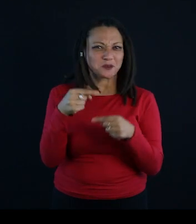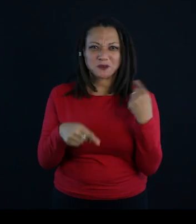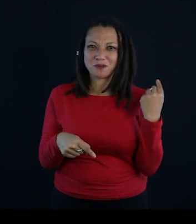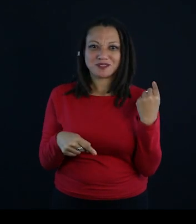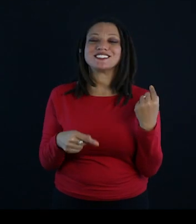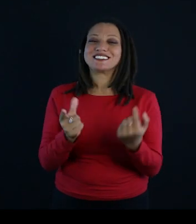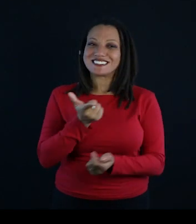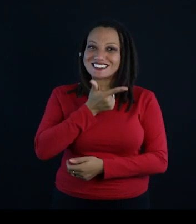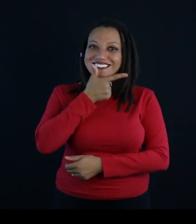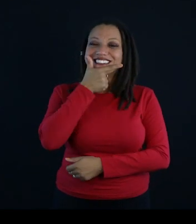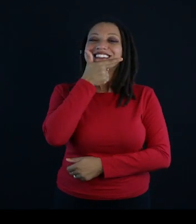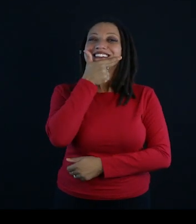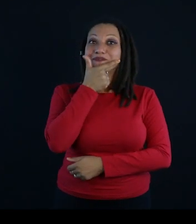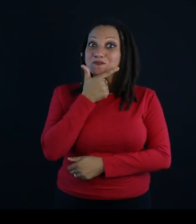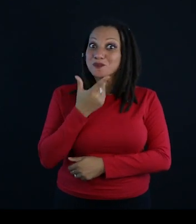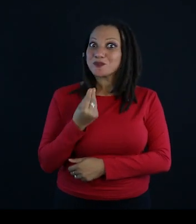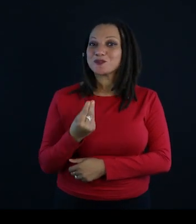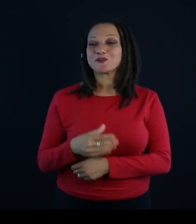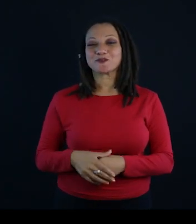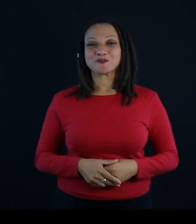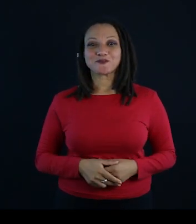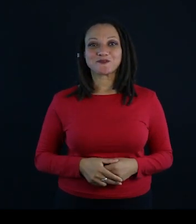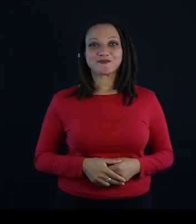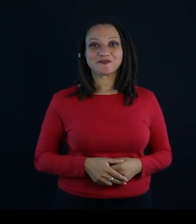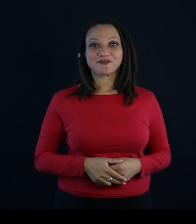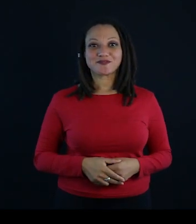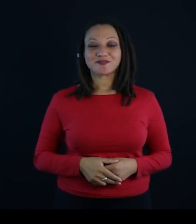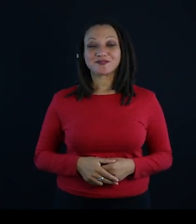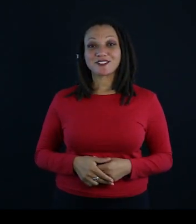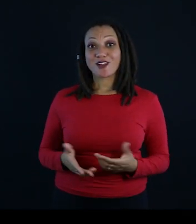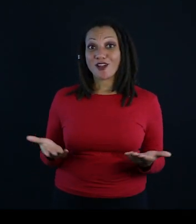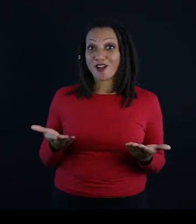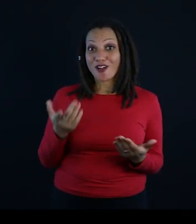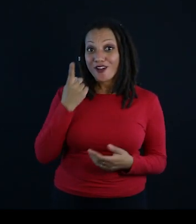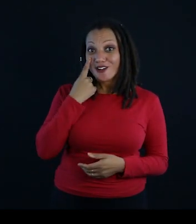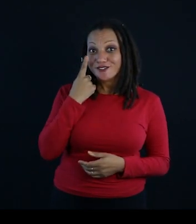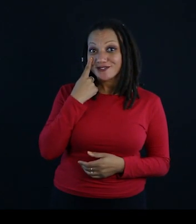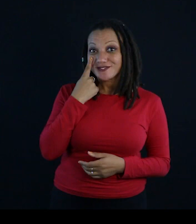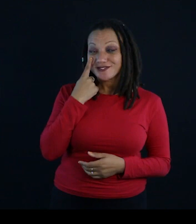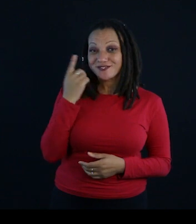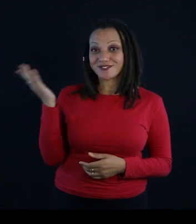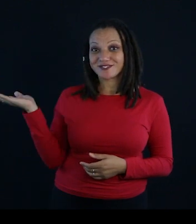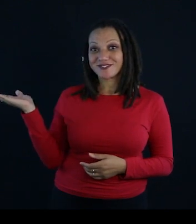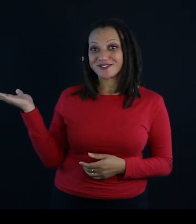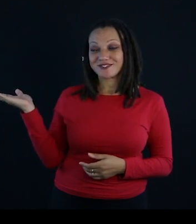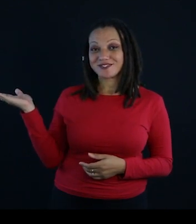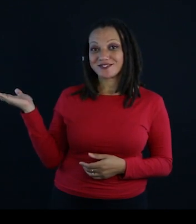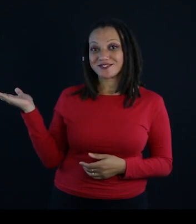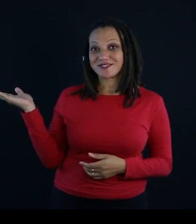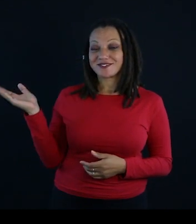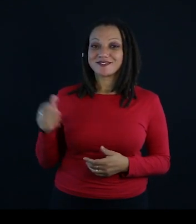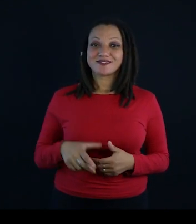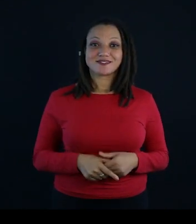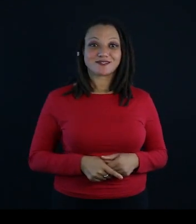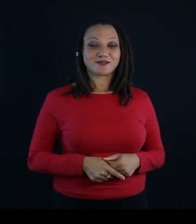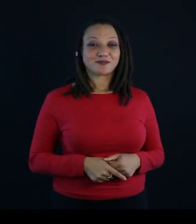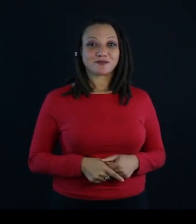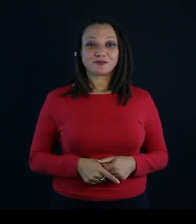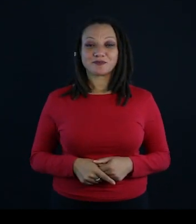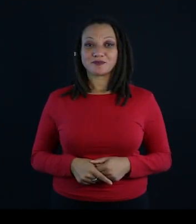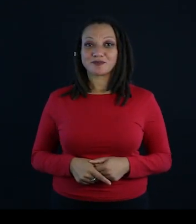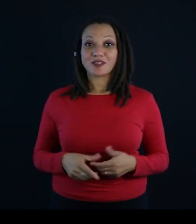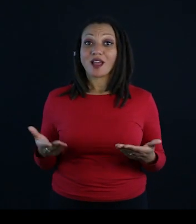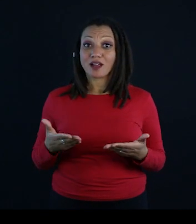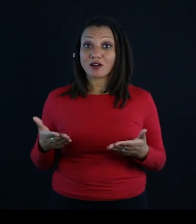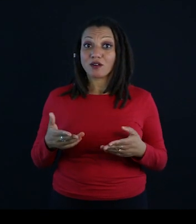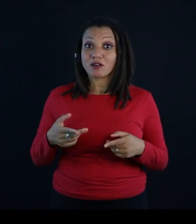lobo mau, ele é bem simpático. E aí, ó, ele fica mais ou menos assim.